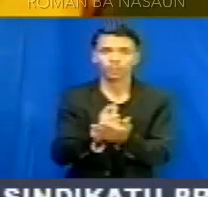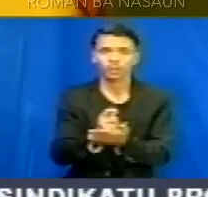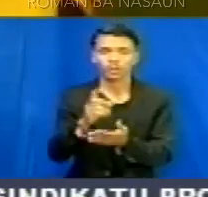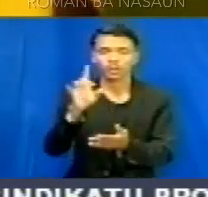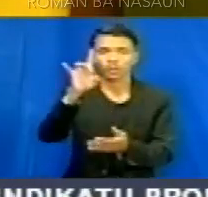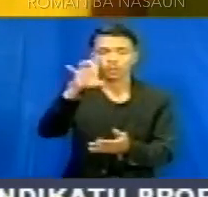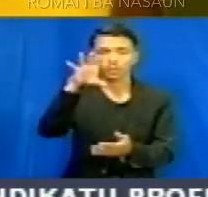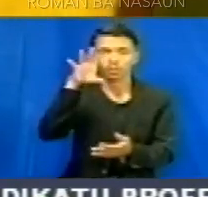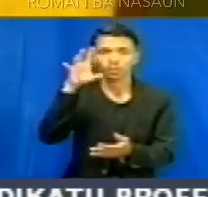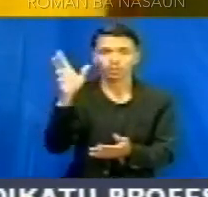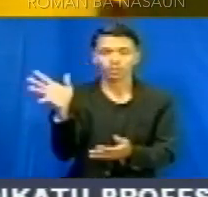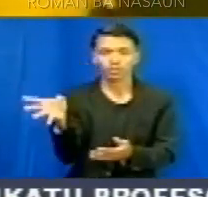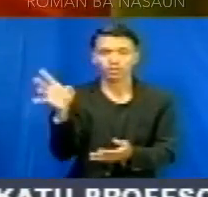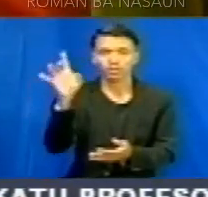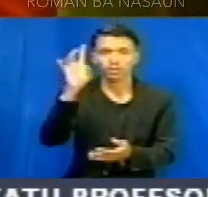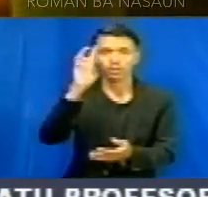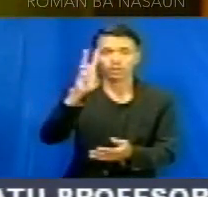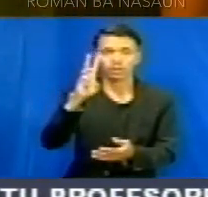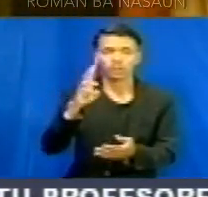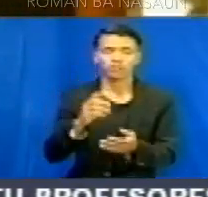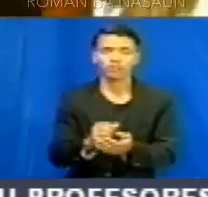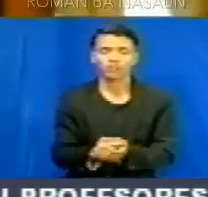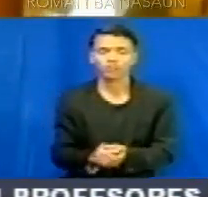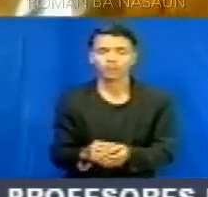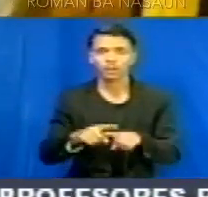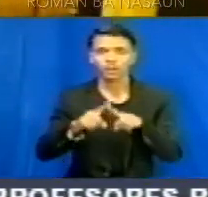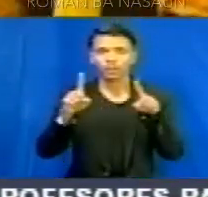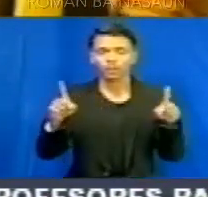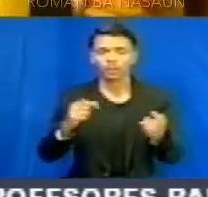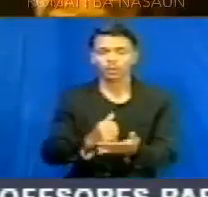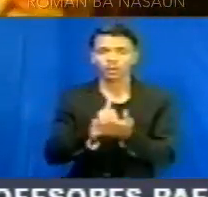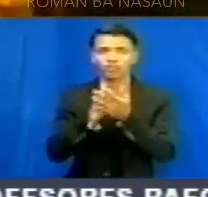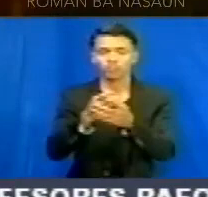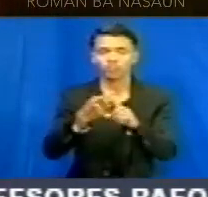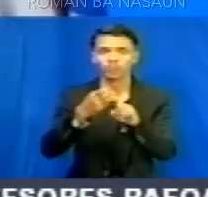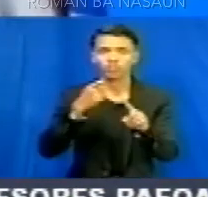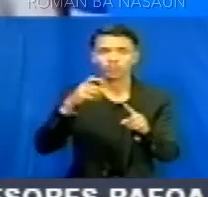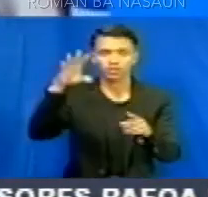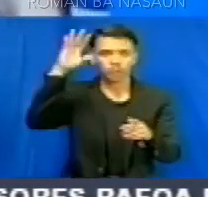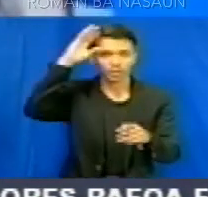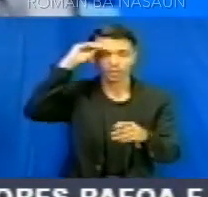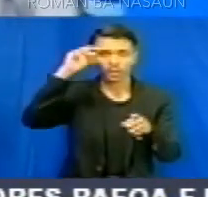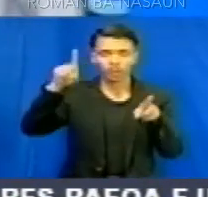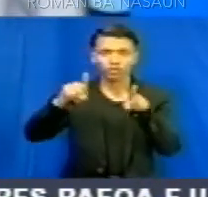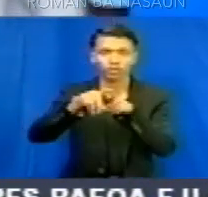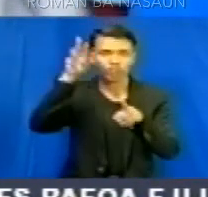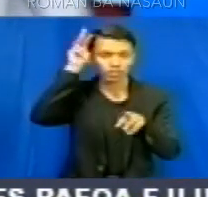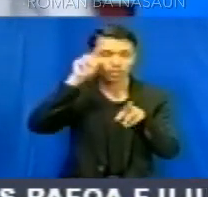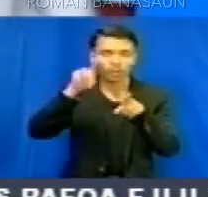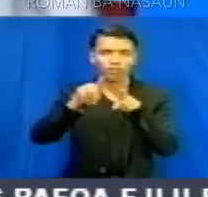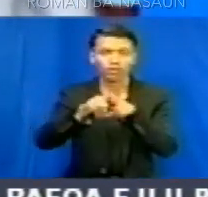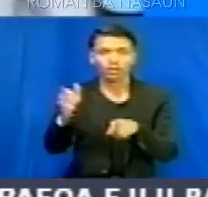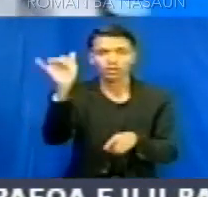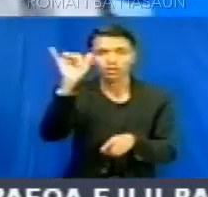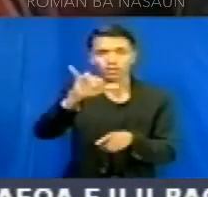546 dólares 50 centavos. Hoje não me realiza. Mas bem, apoio tanto se mano foi um cira, uma vala, um cira, segundo, cira